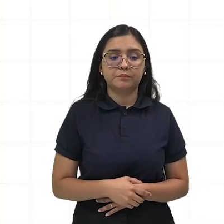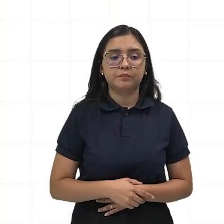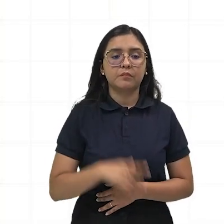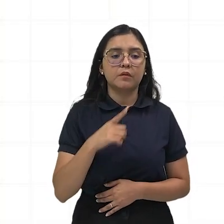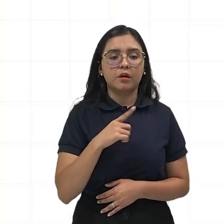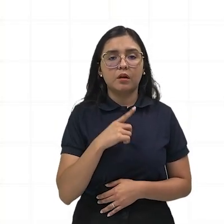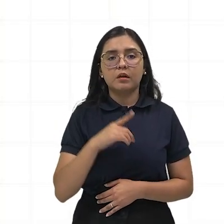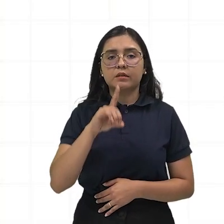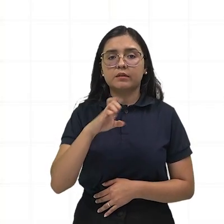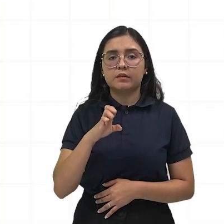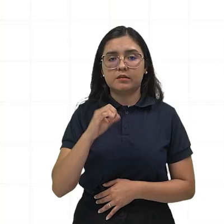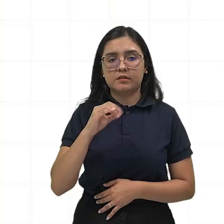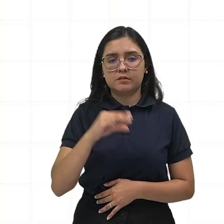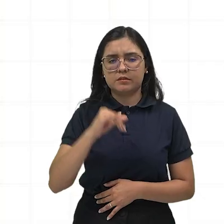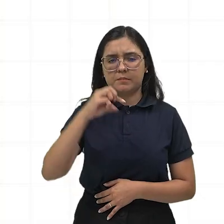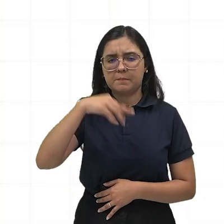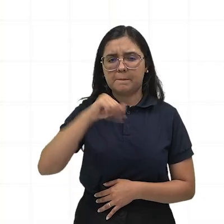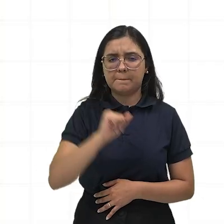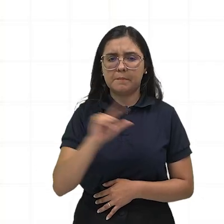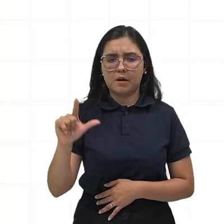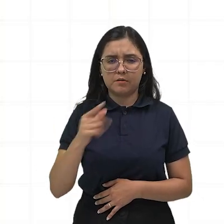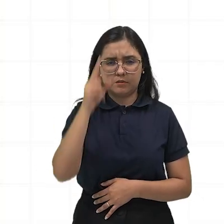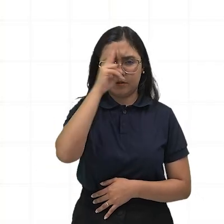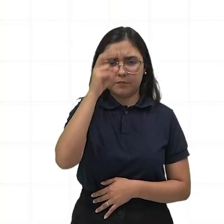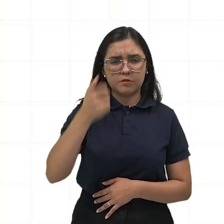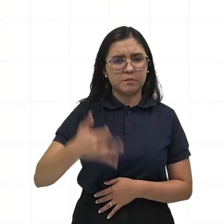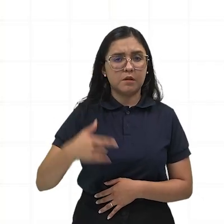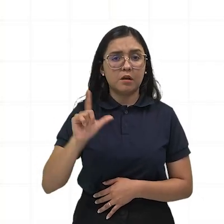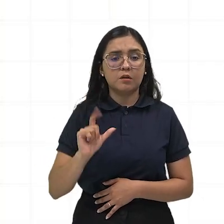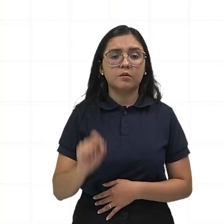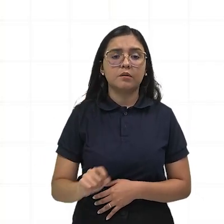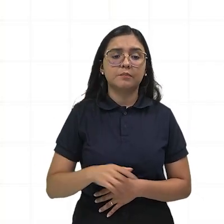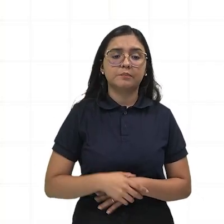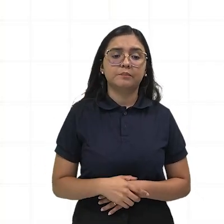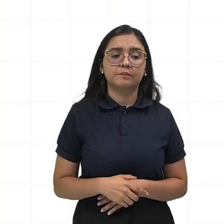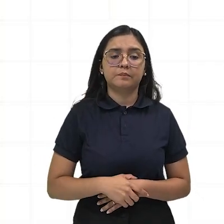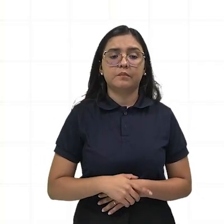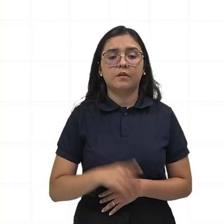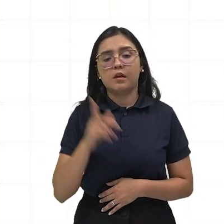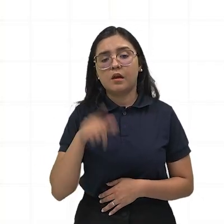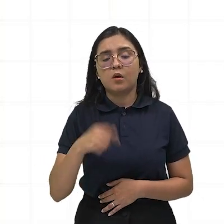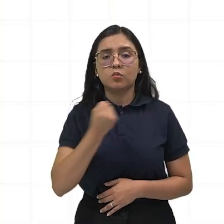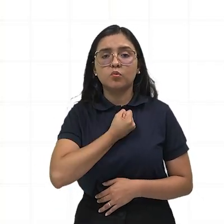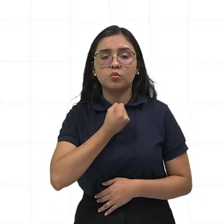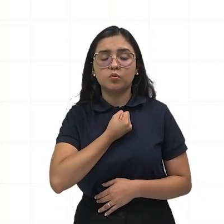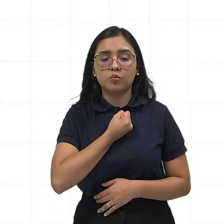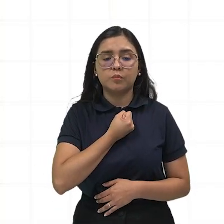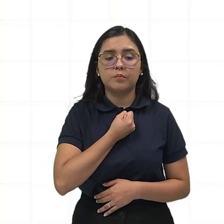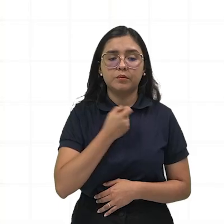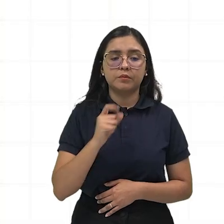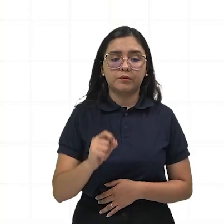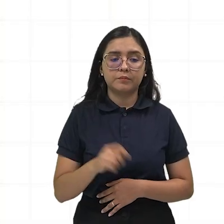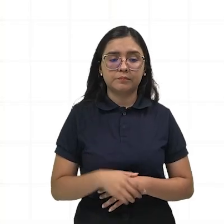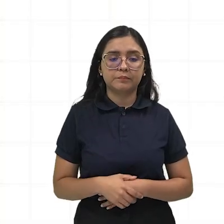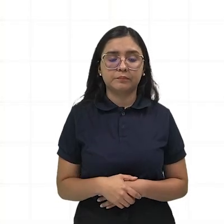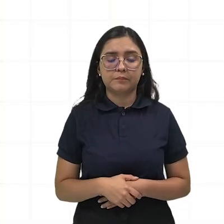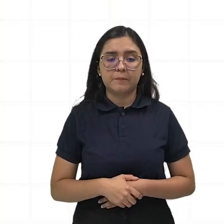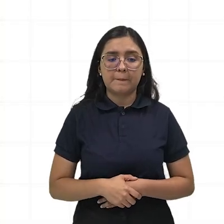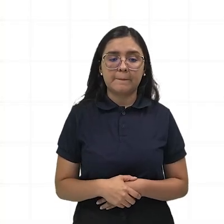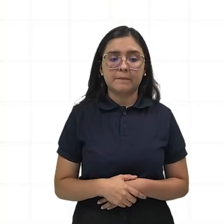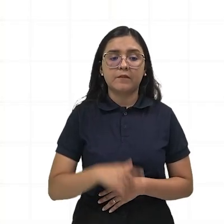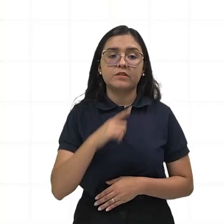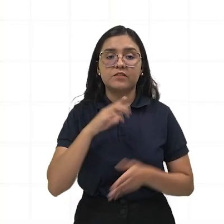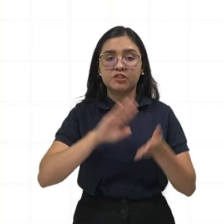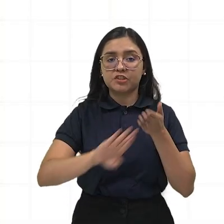Parte decimal. Lembra do que eu falei para vocês? Na parte decimal, você vai retirar a parte